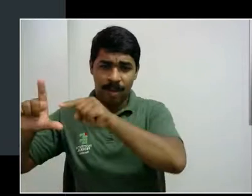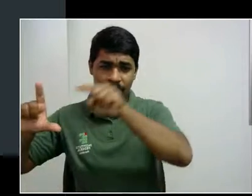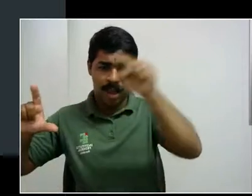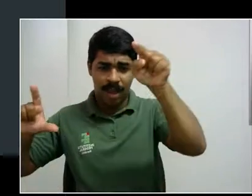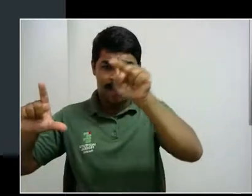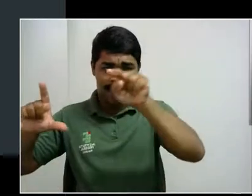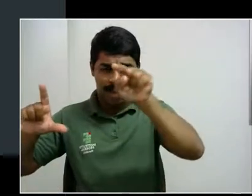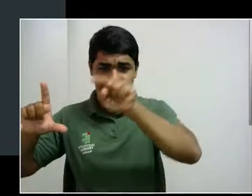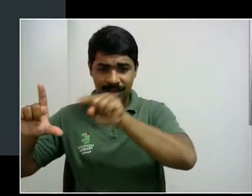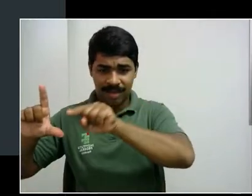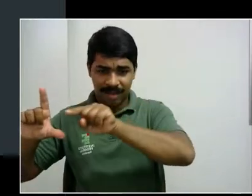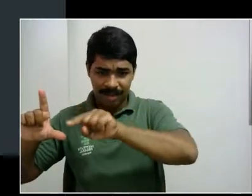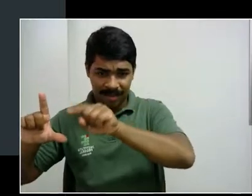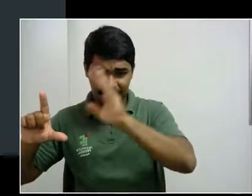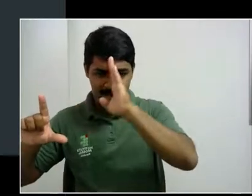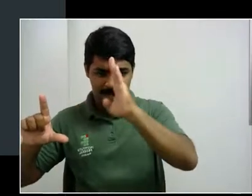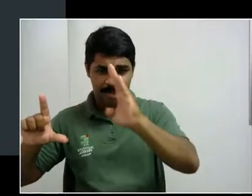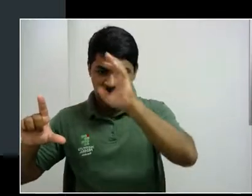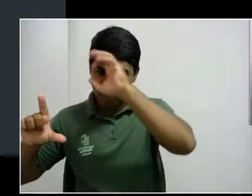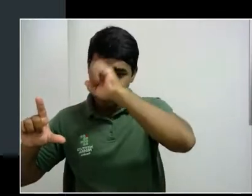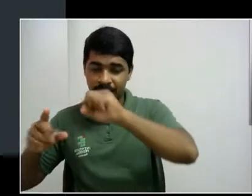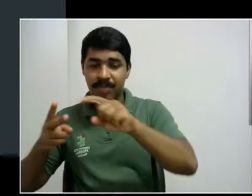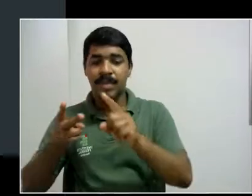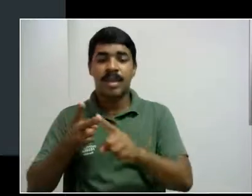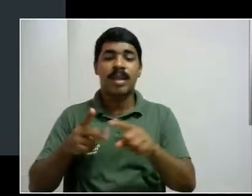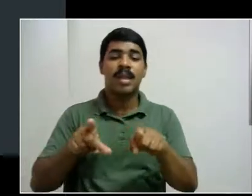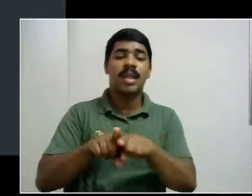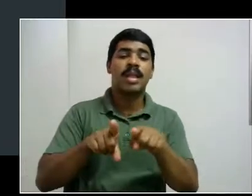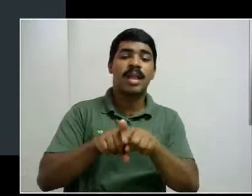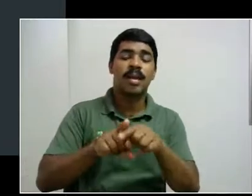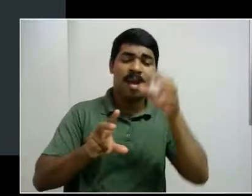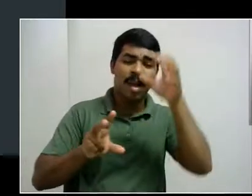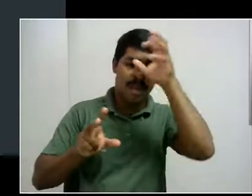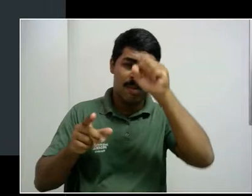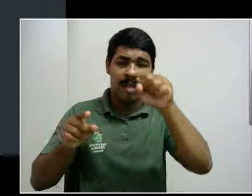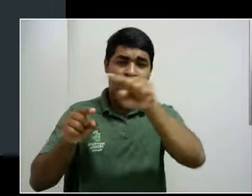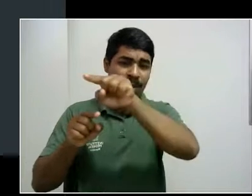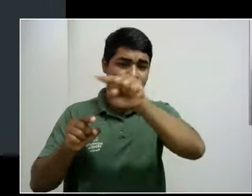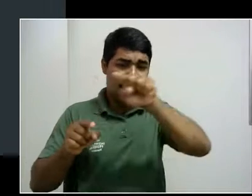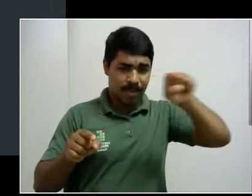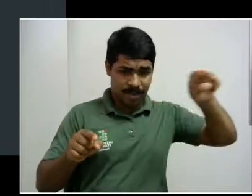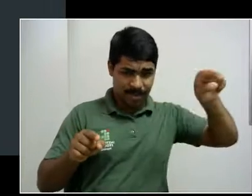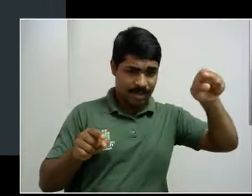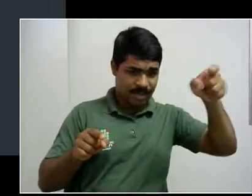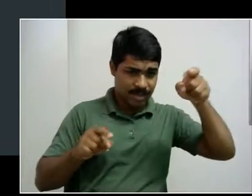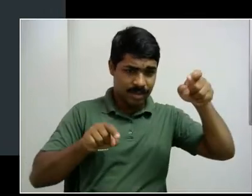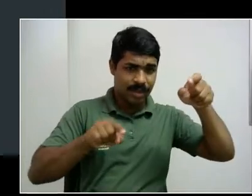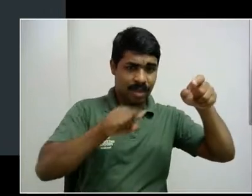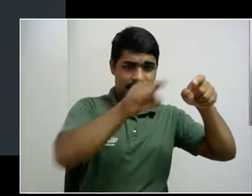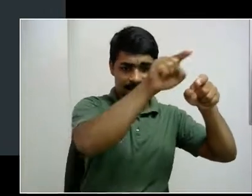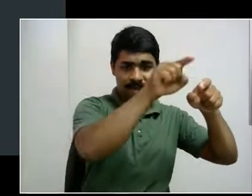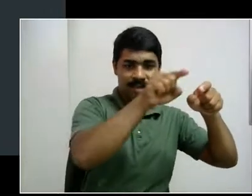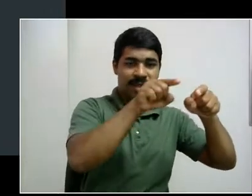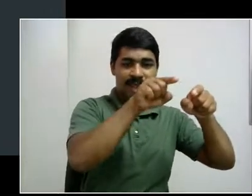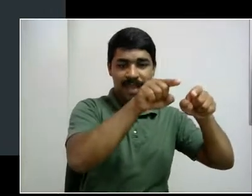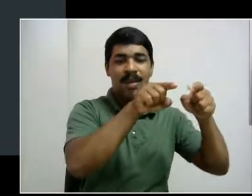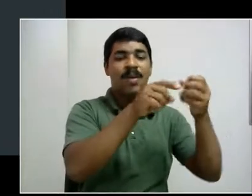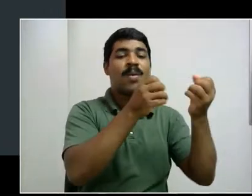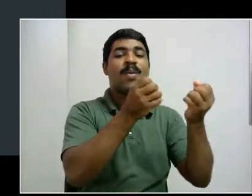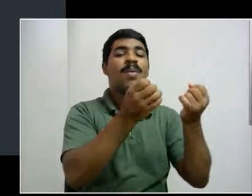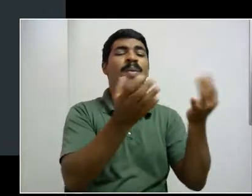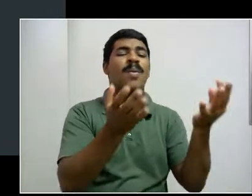Aprendemos como determinar o ponto onde a função corta o eixo x, que é o zero da função. Aprendemos a como saber onde ela